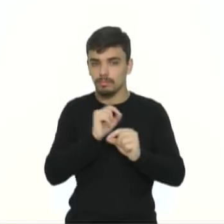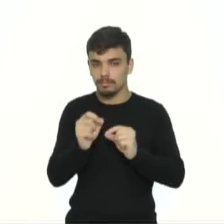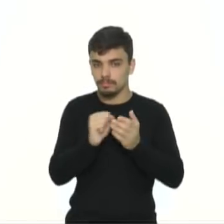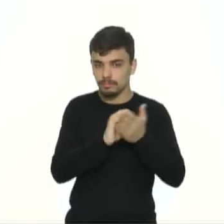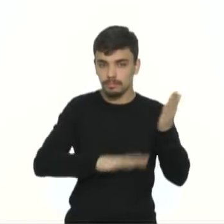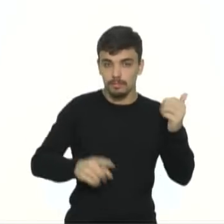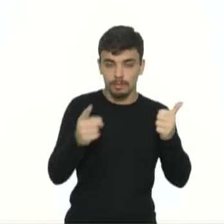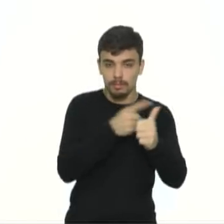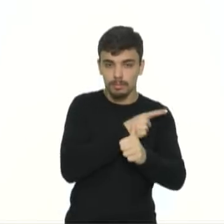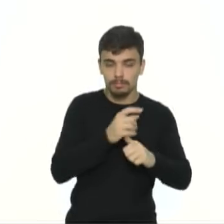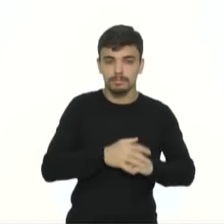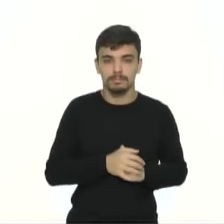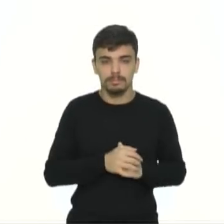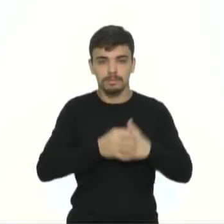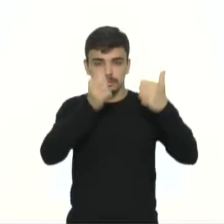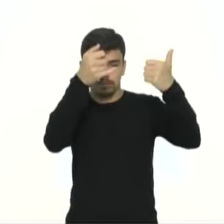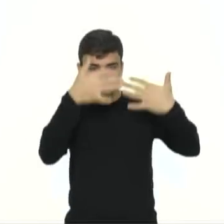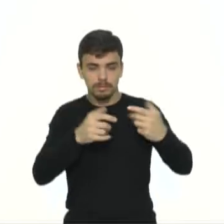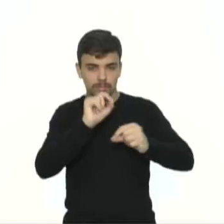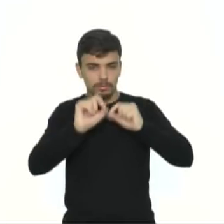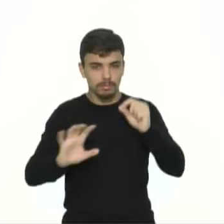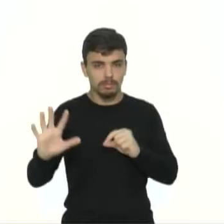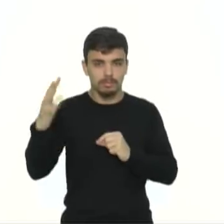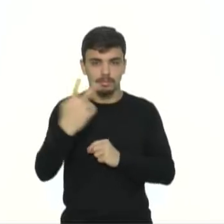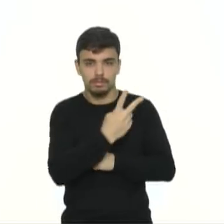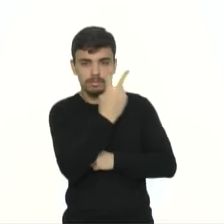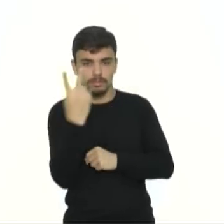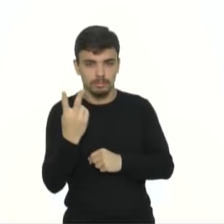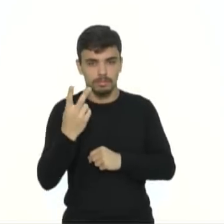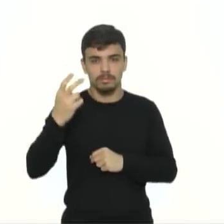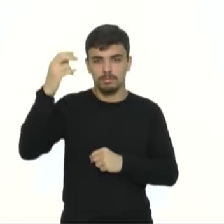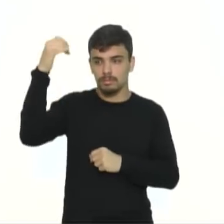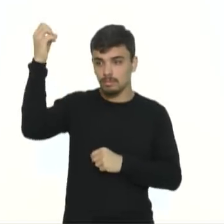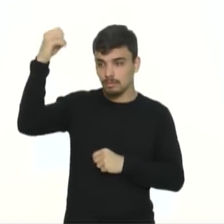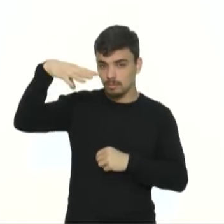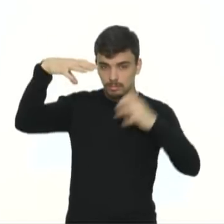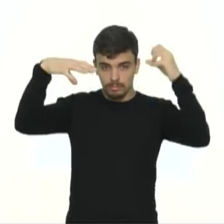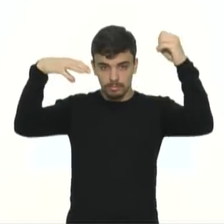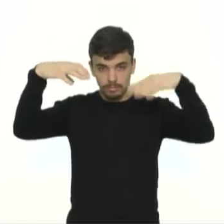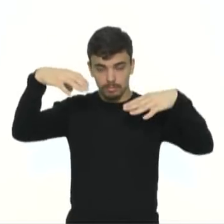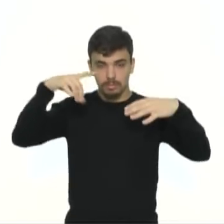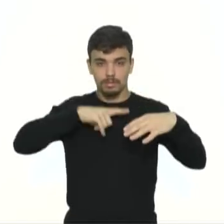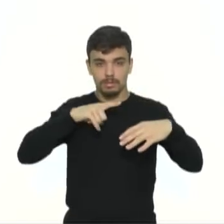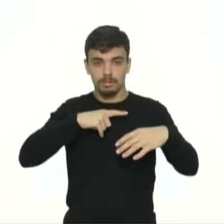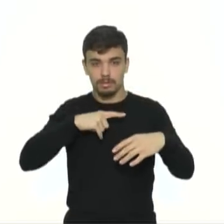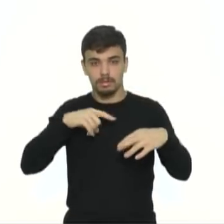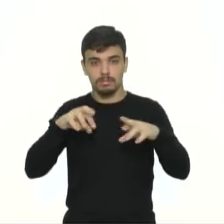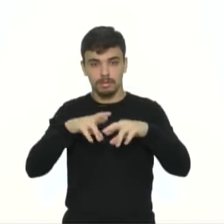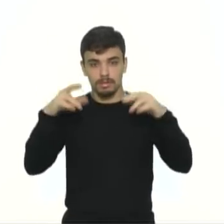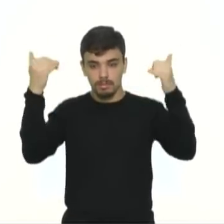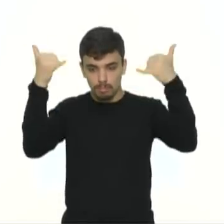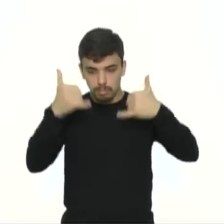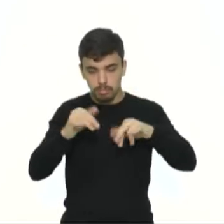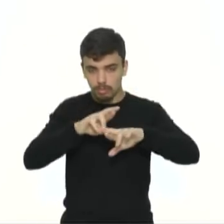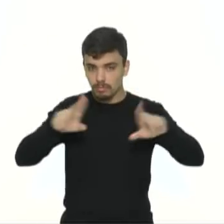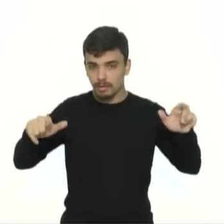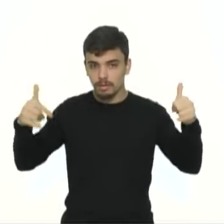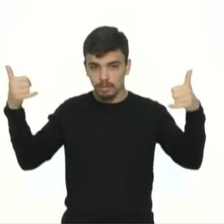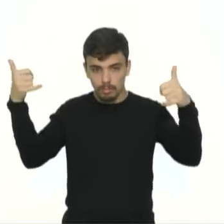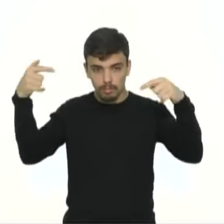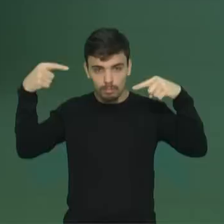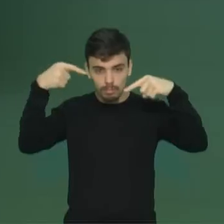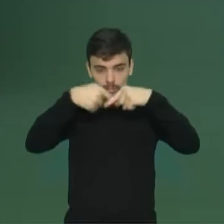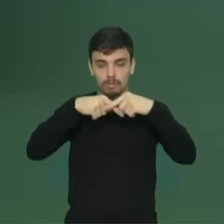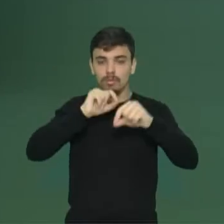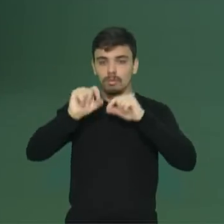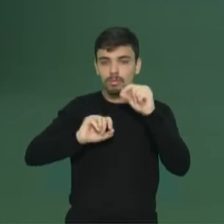hoje. Explique o que ocorre quando dois raios de luz diferentes e de diferentes frequências se cruzam. E